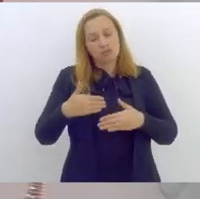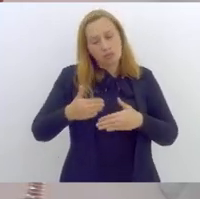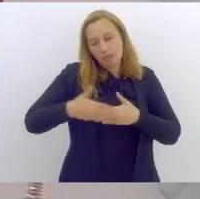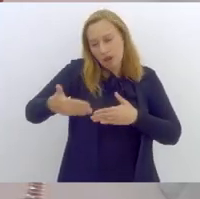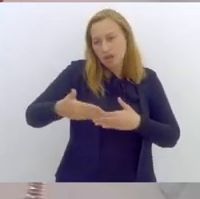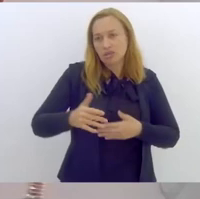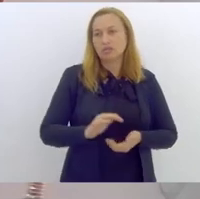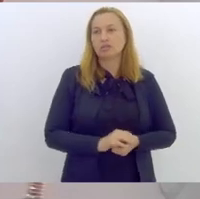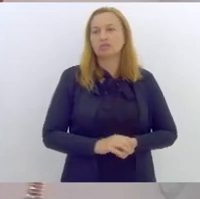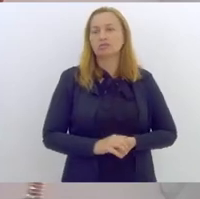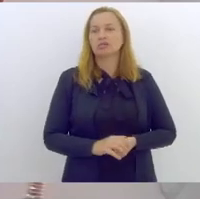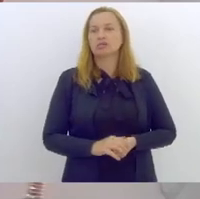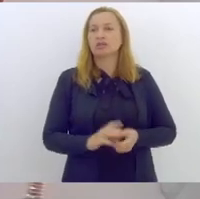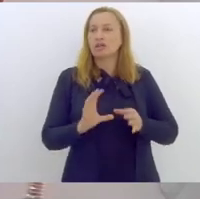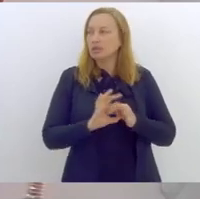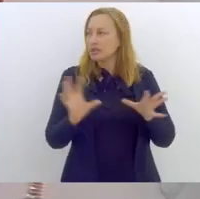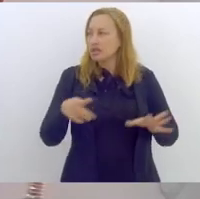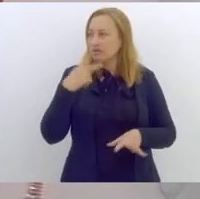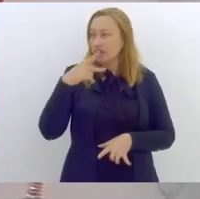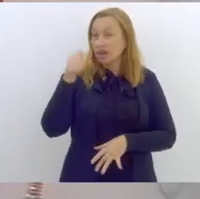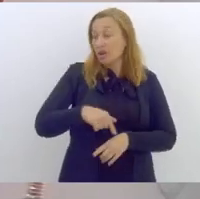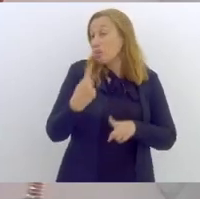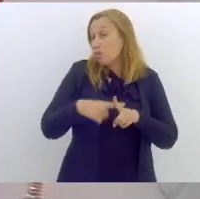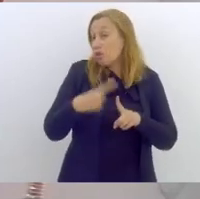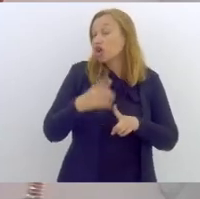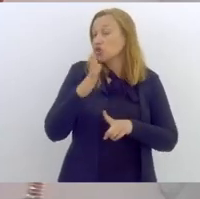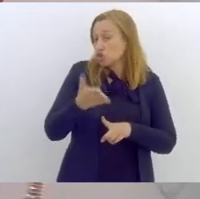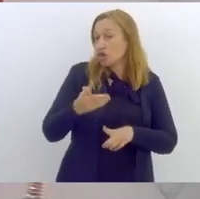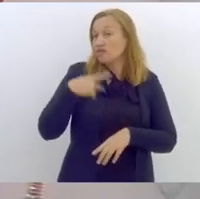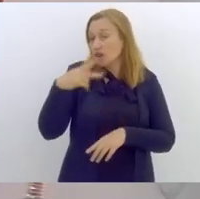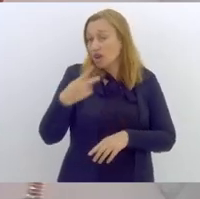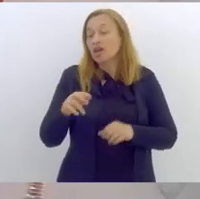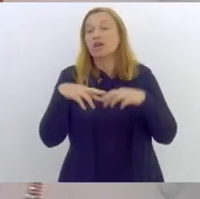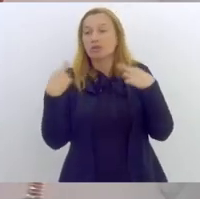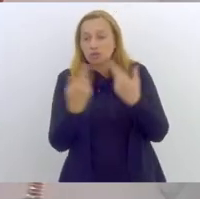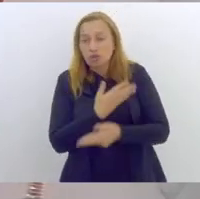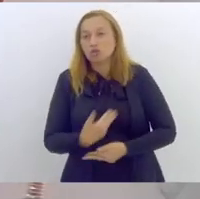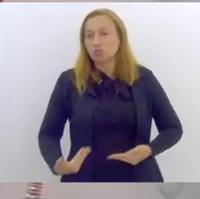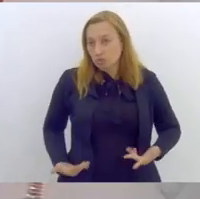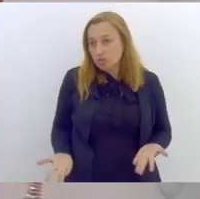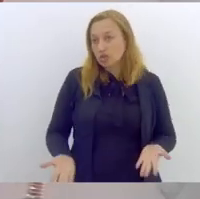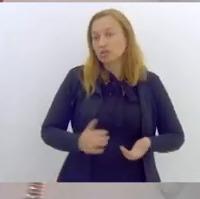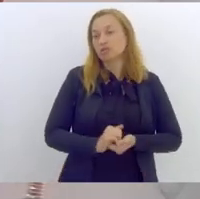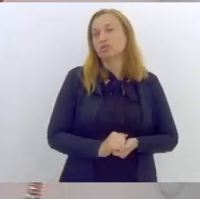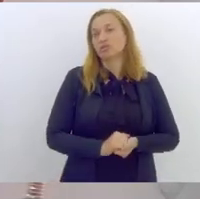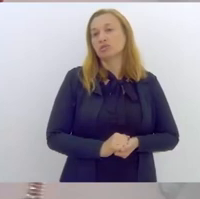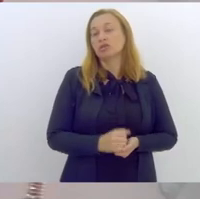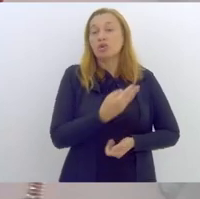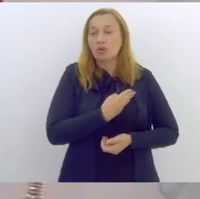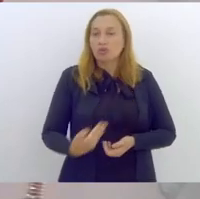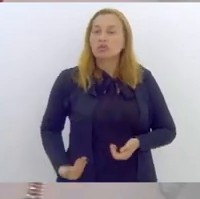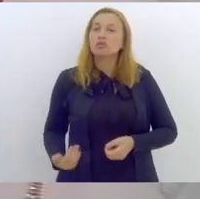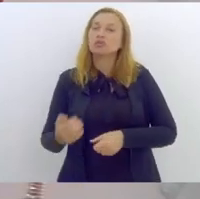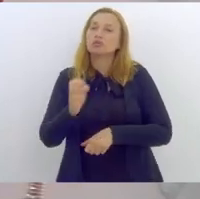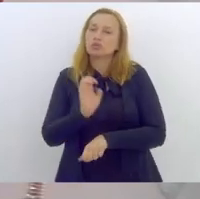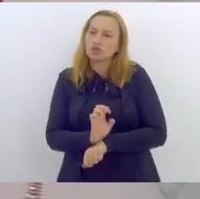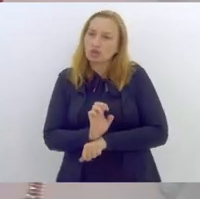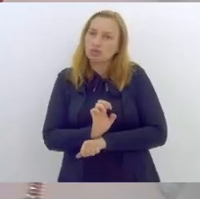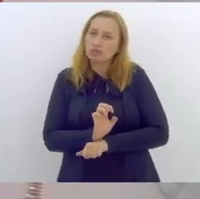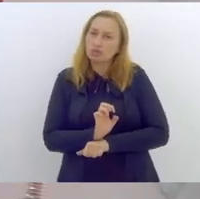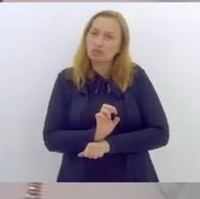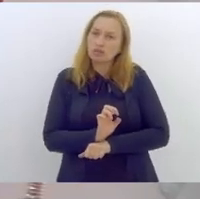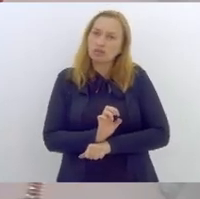e tô tendo a liberdade de falar aqui porque eu já expressei sem audiências públicas o governador do Estado